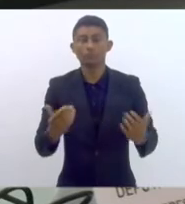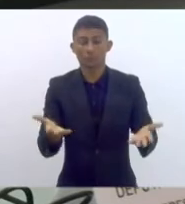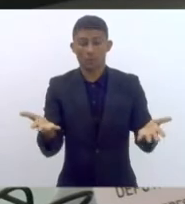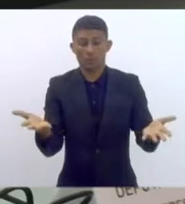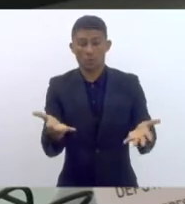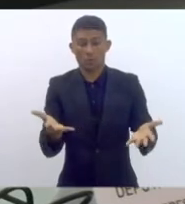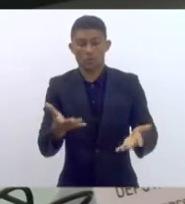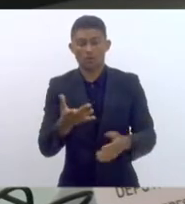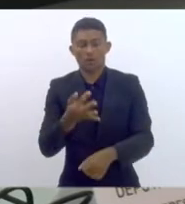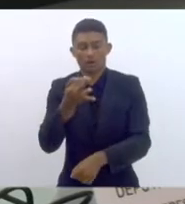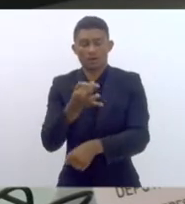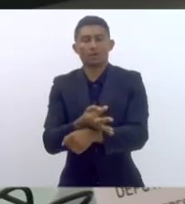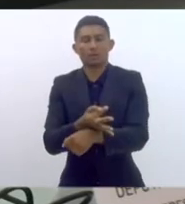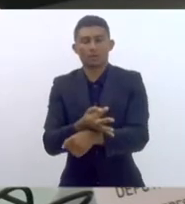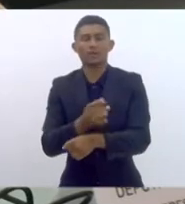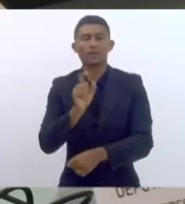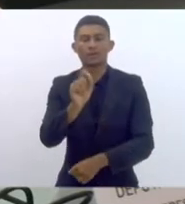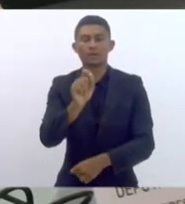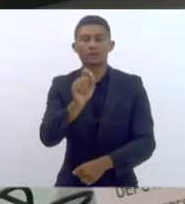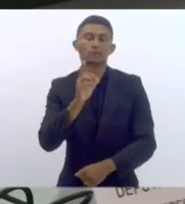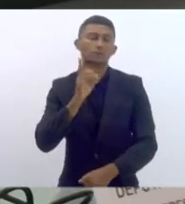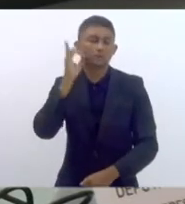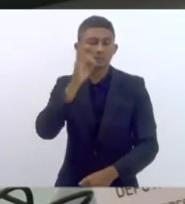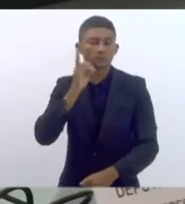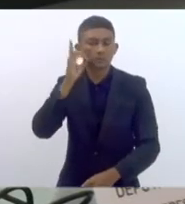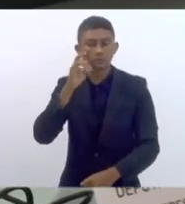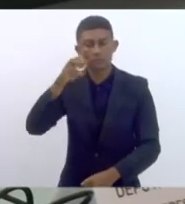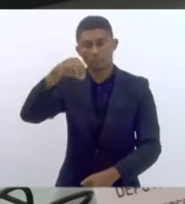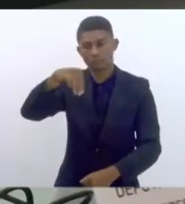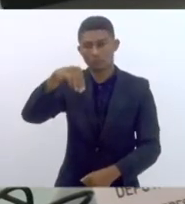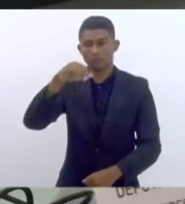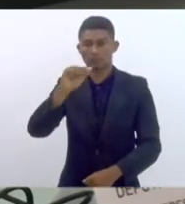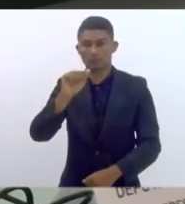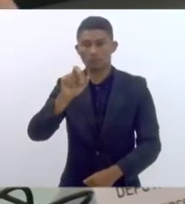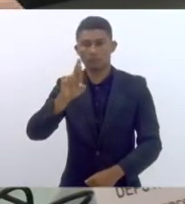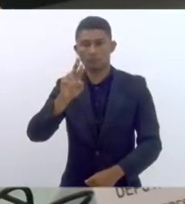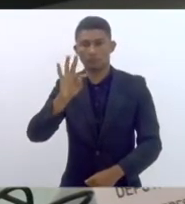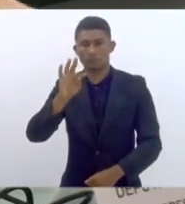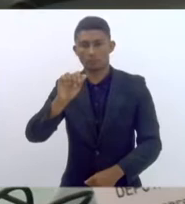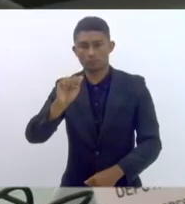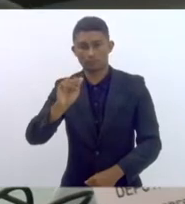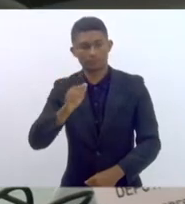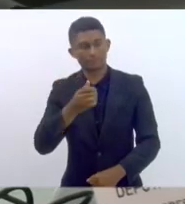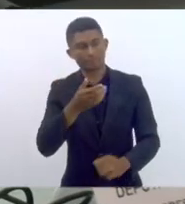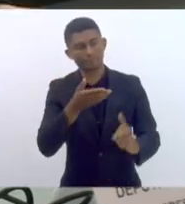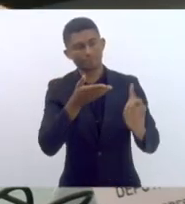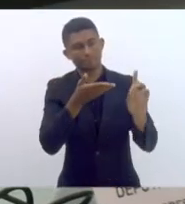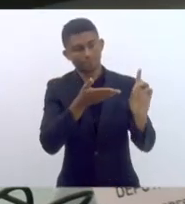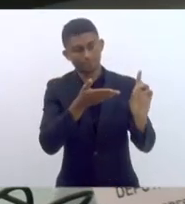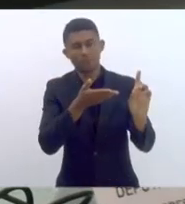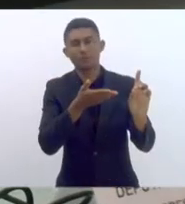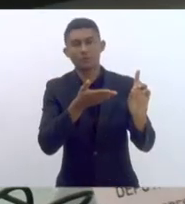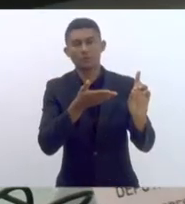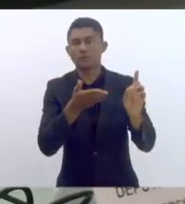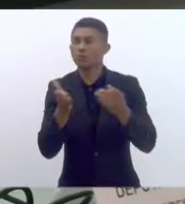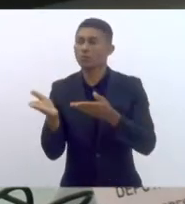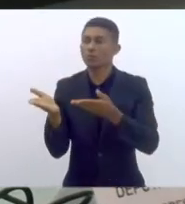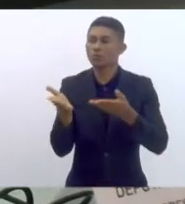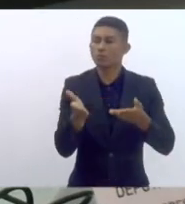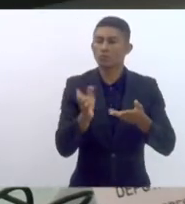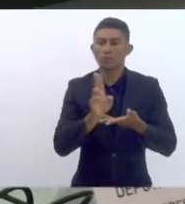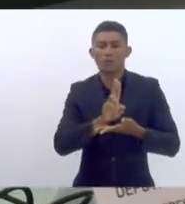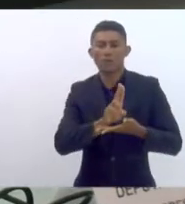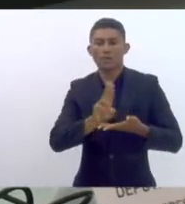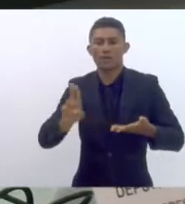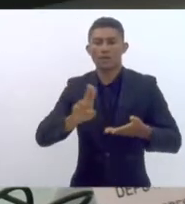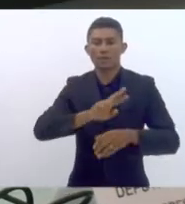ausência da deputada Marta Rocha, que foi convidada e está na Inglaterra, na Universidade de